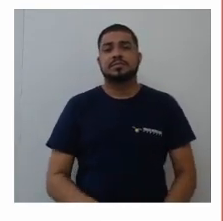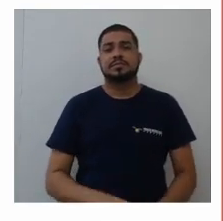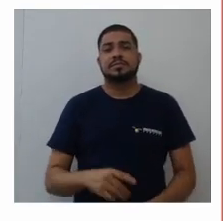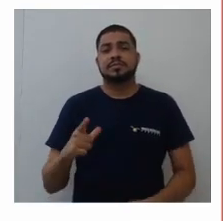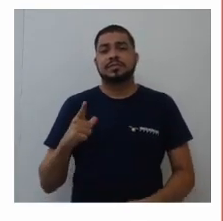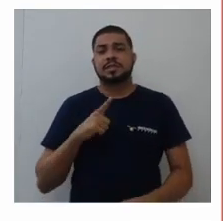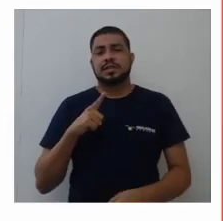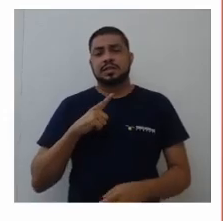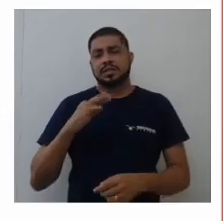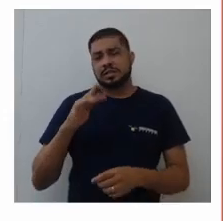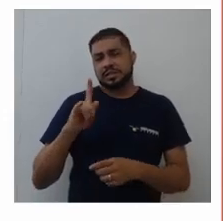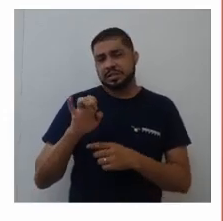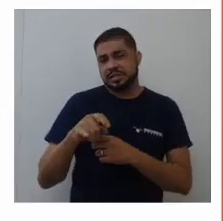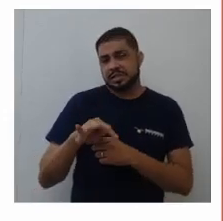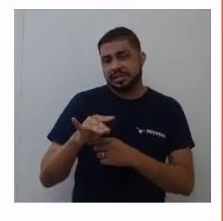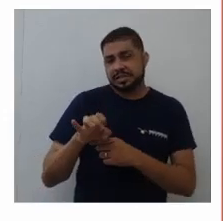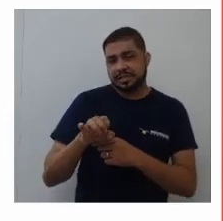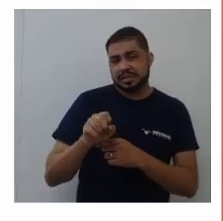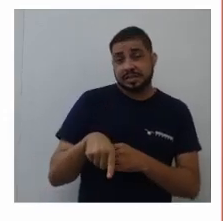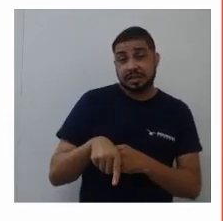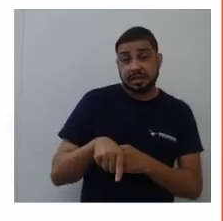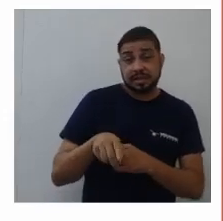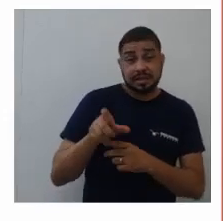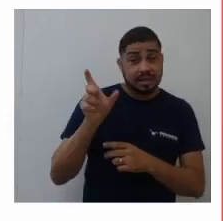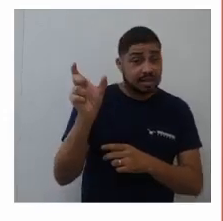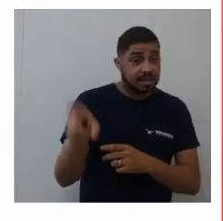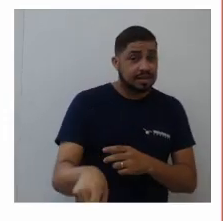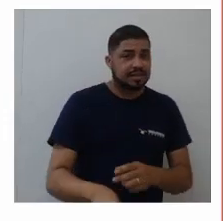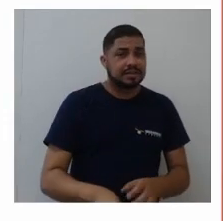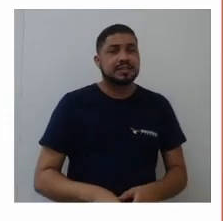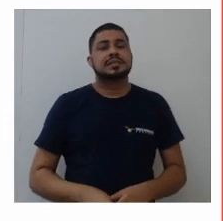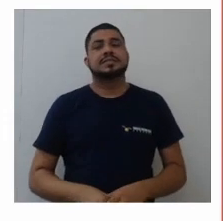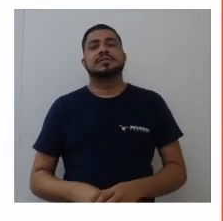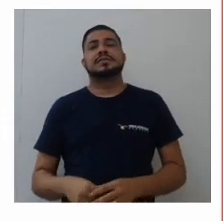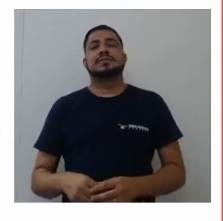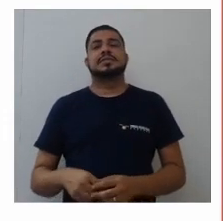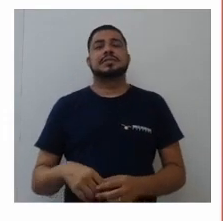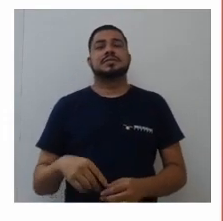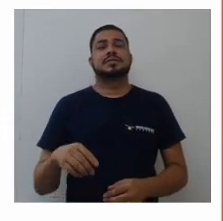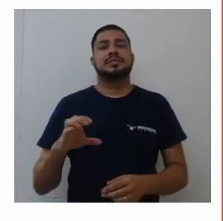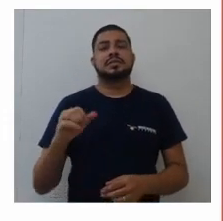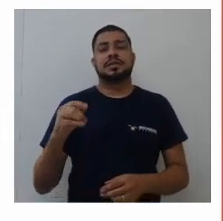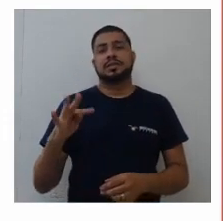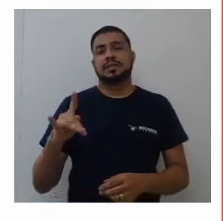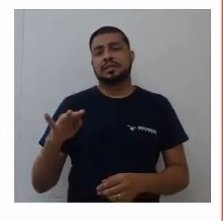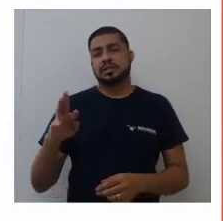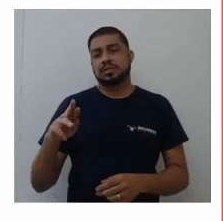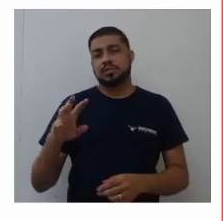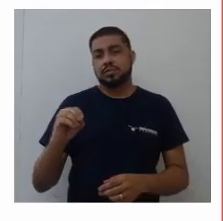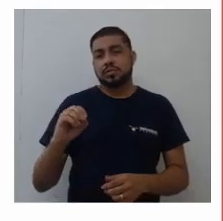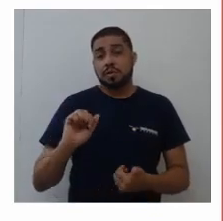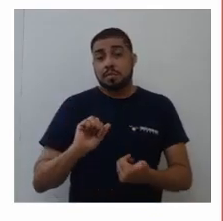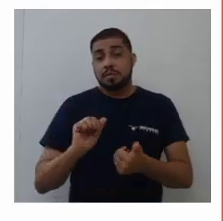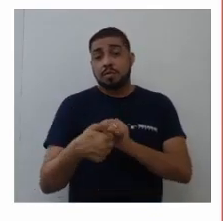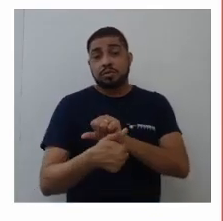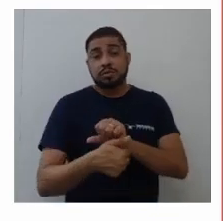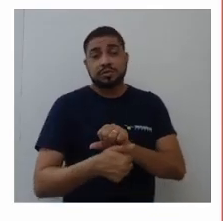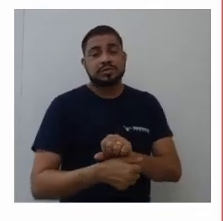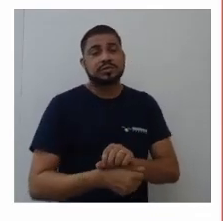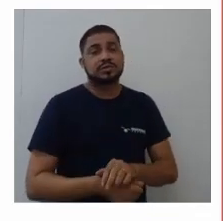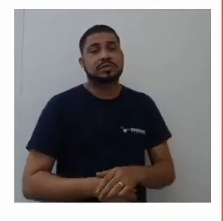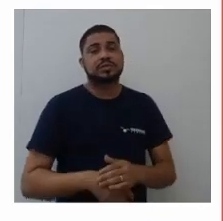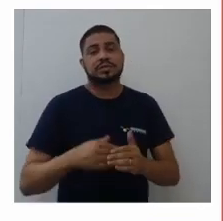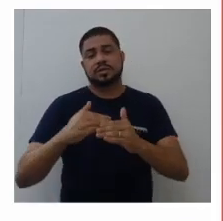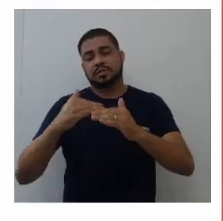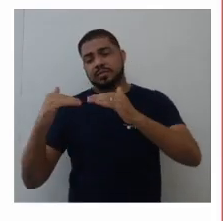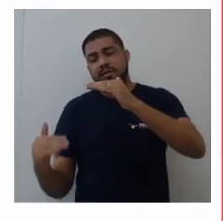A tangente será o cateto oposto sobre